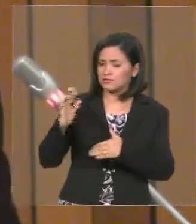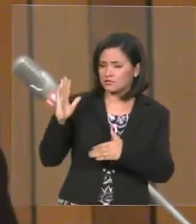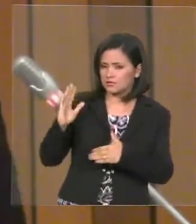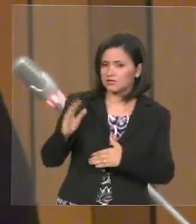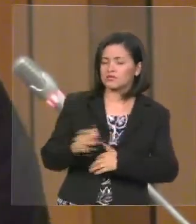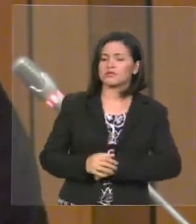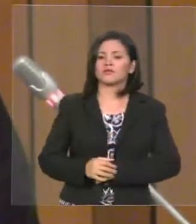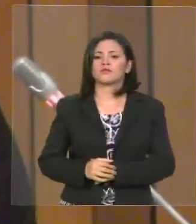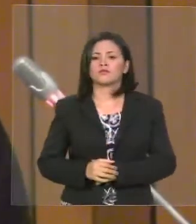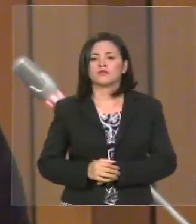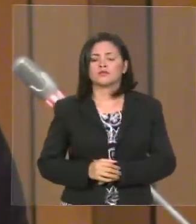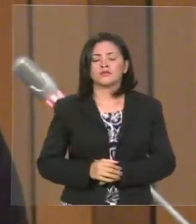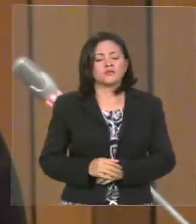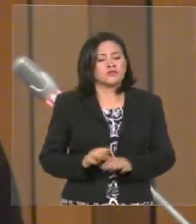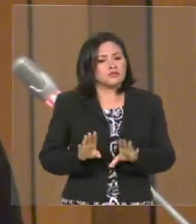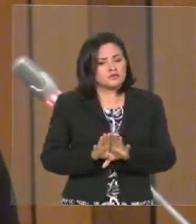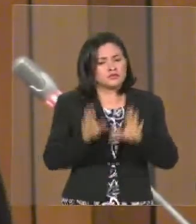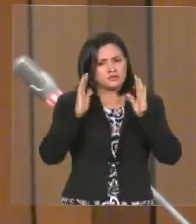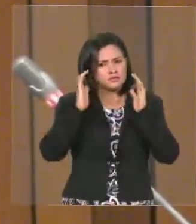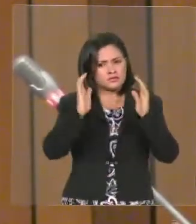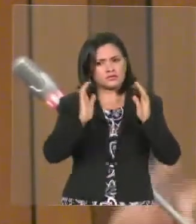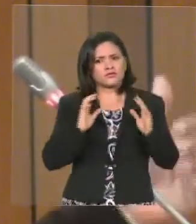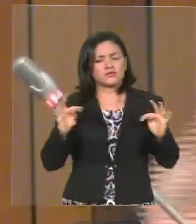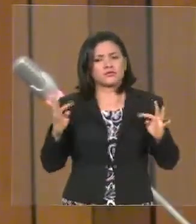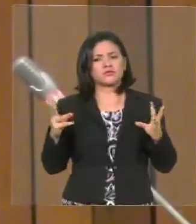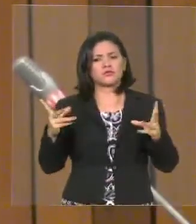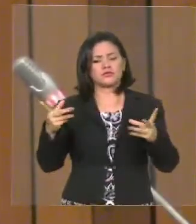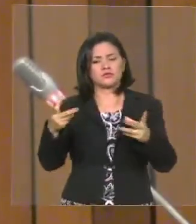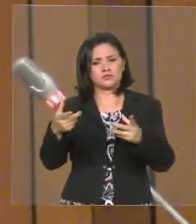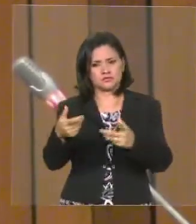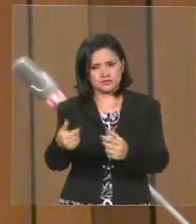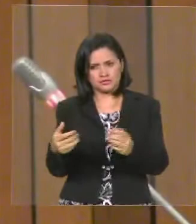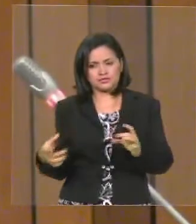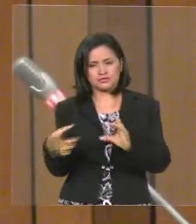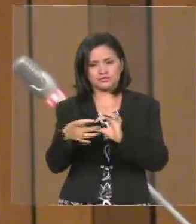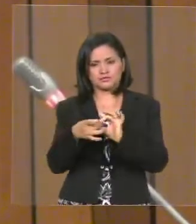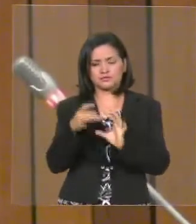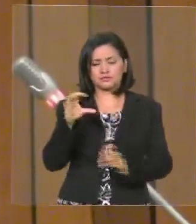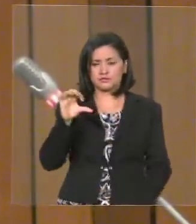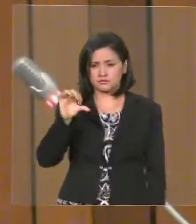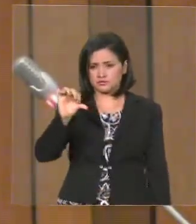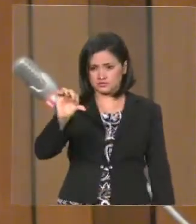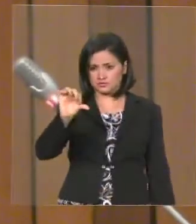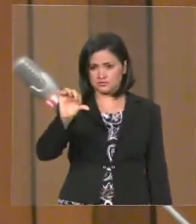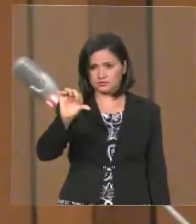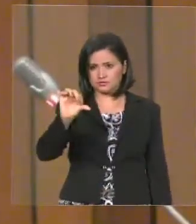adversários na disputa à Prefeitura de São Luís, todos os 9 candidatos,